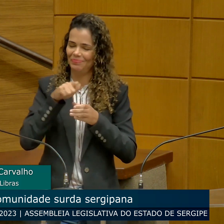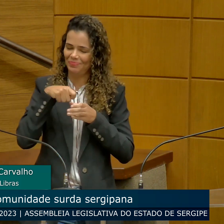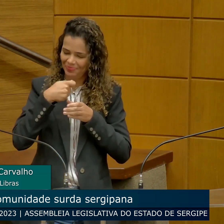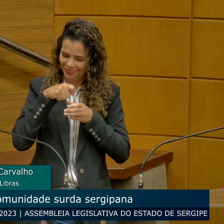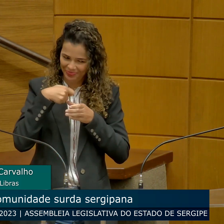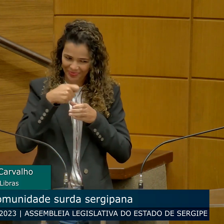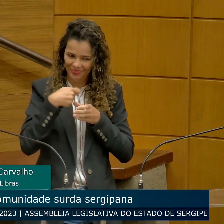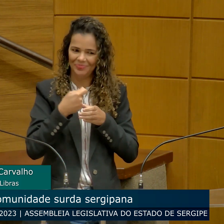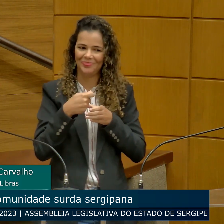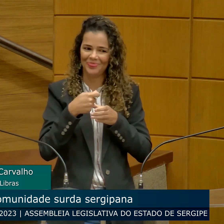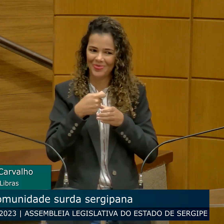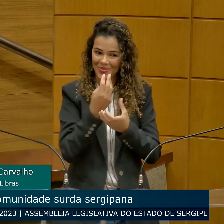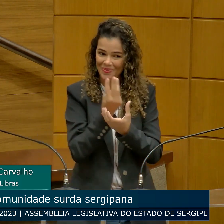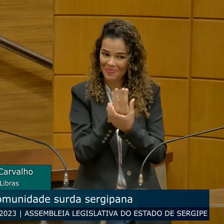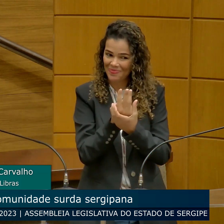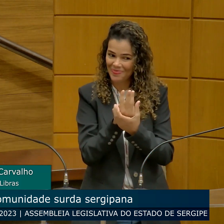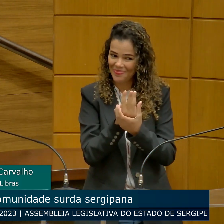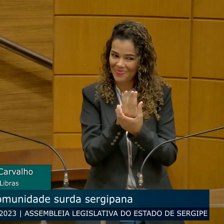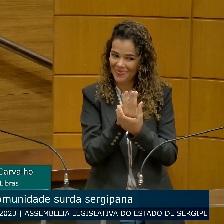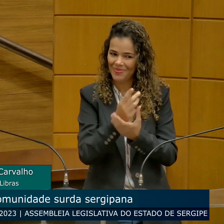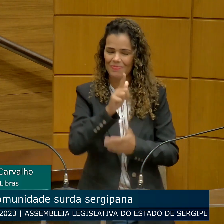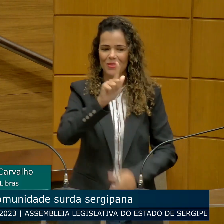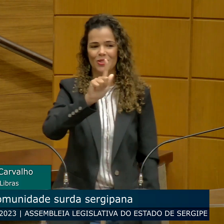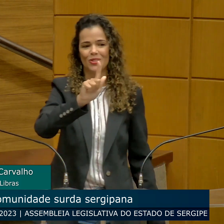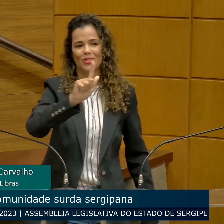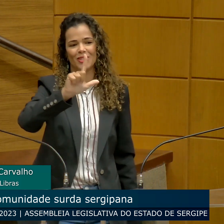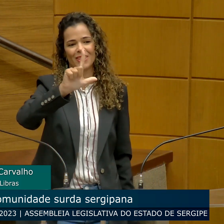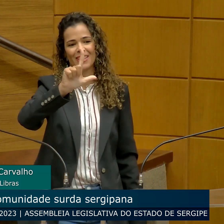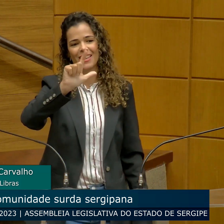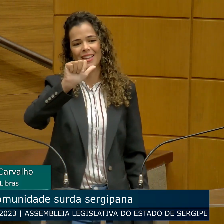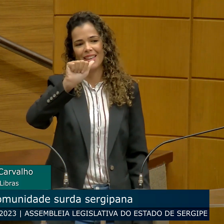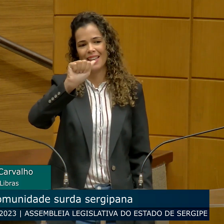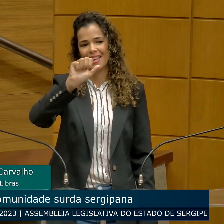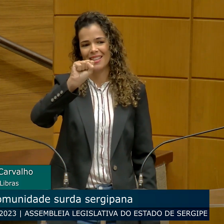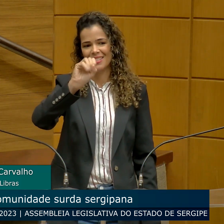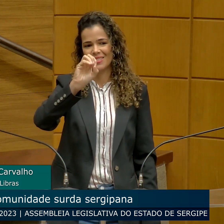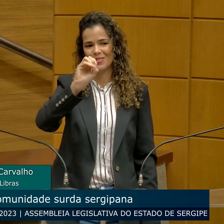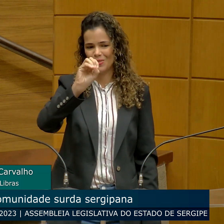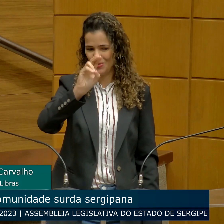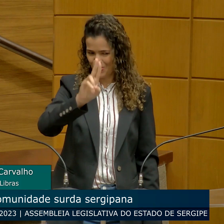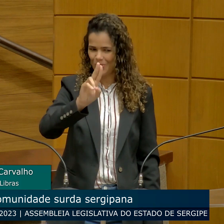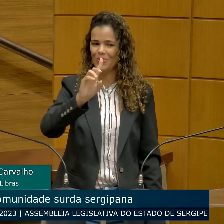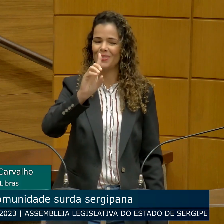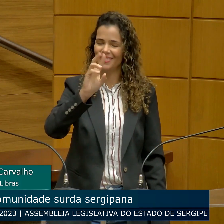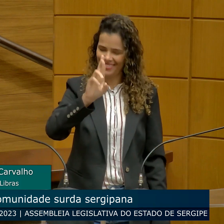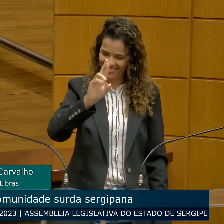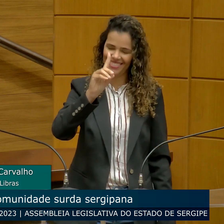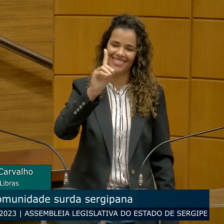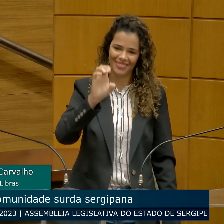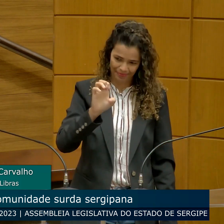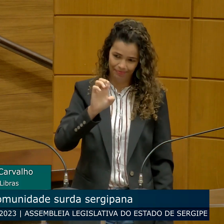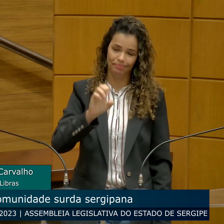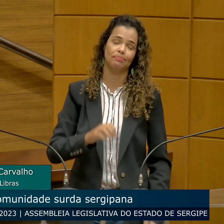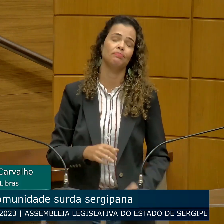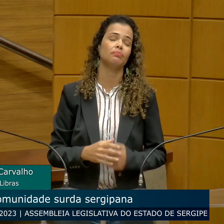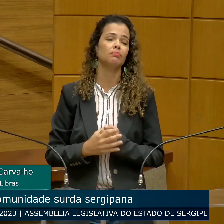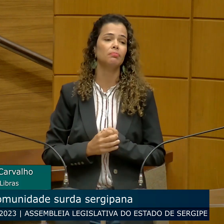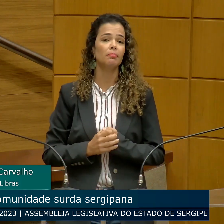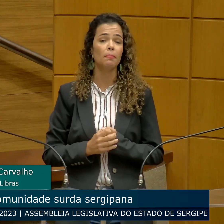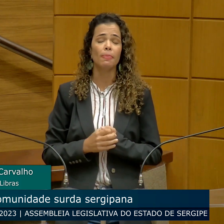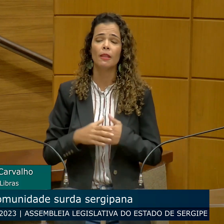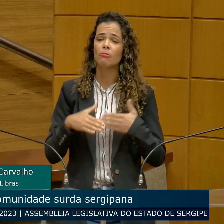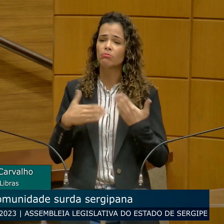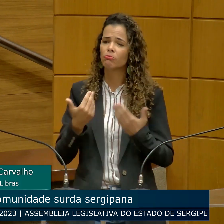UFES, perdão, o nome do Gleissurdo, esse é o sinal da minha empresa. O